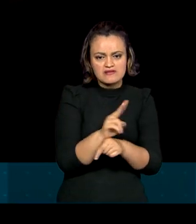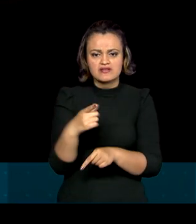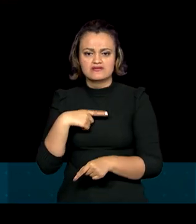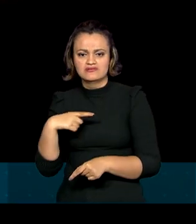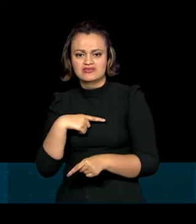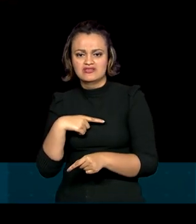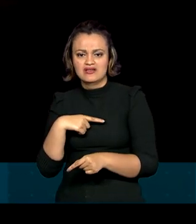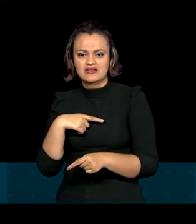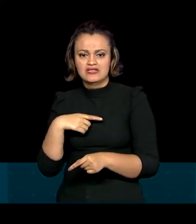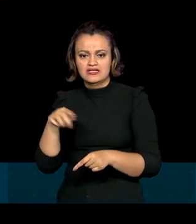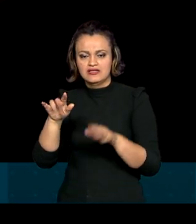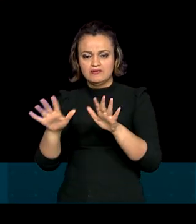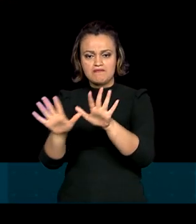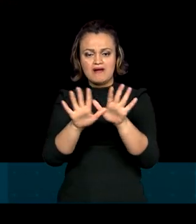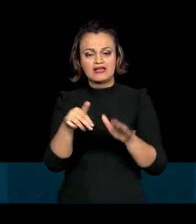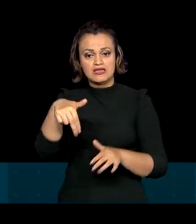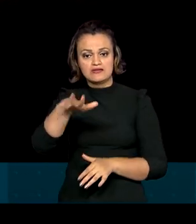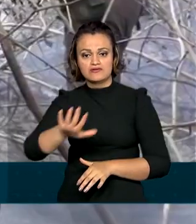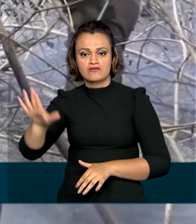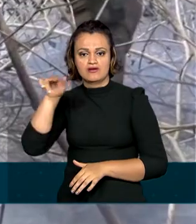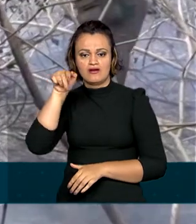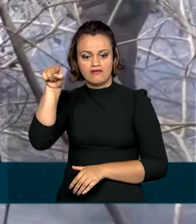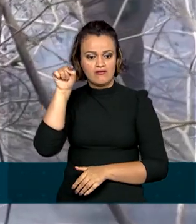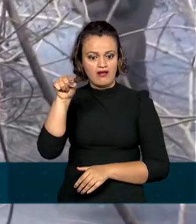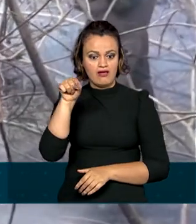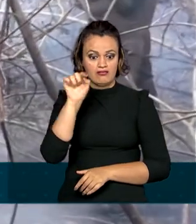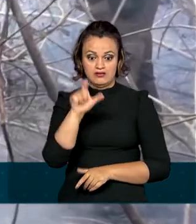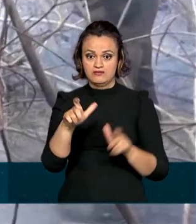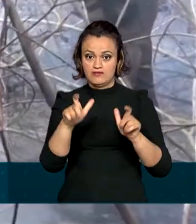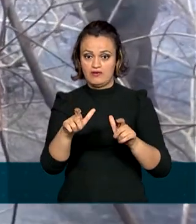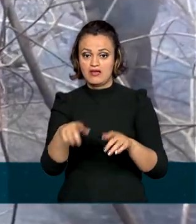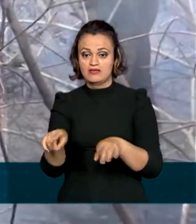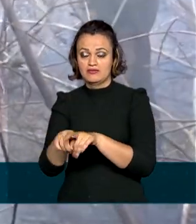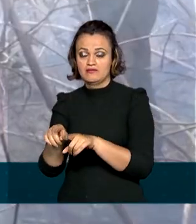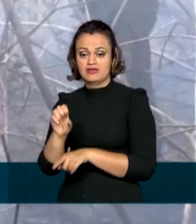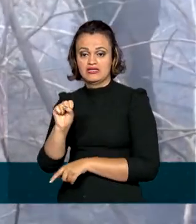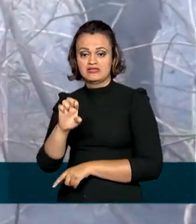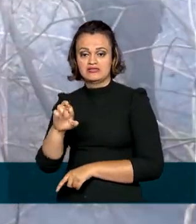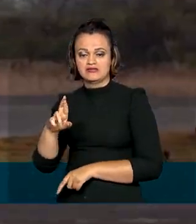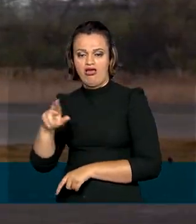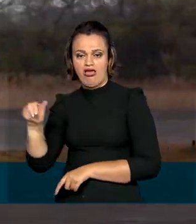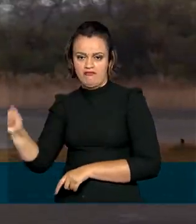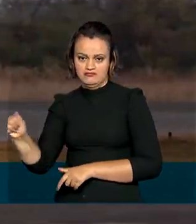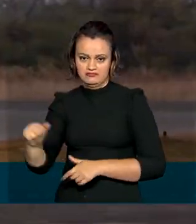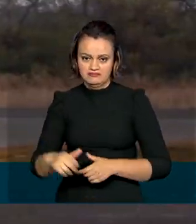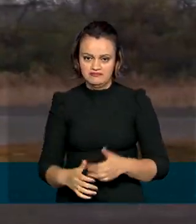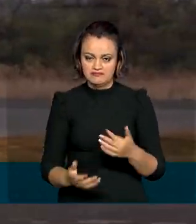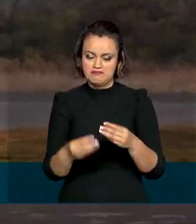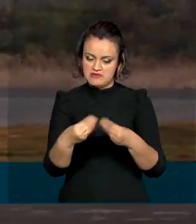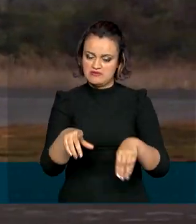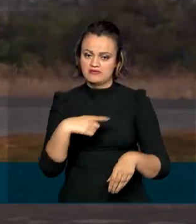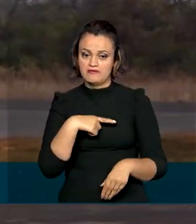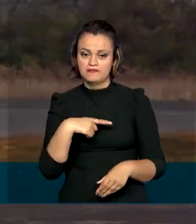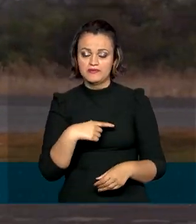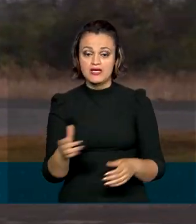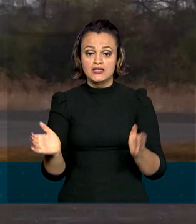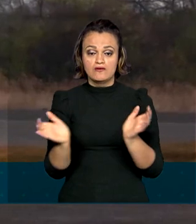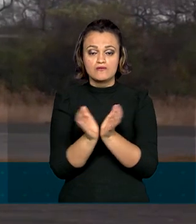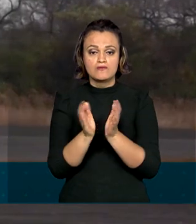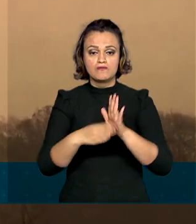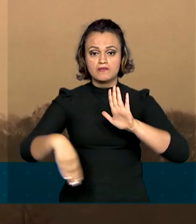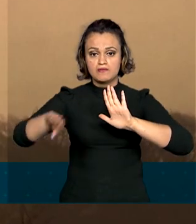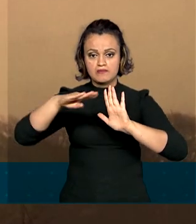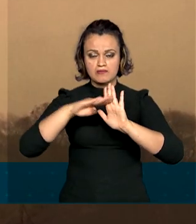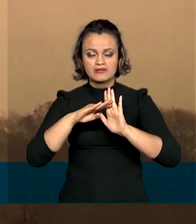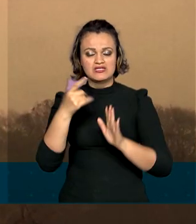os limites do Parque Nacional do Pantanal Mato Grossense e da Serra do Amular. As Forças Armadas atuam desde